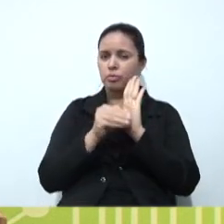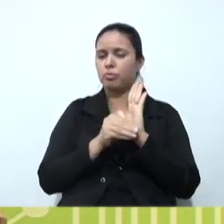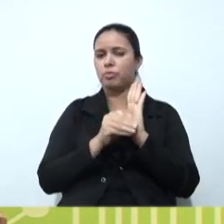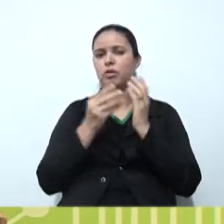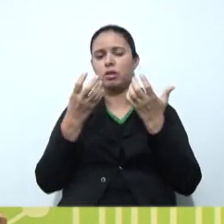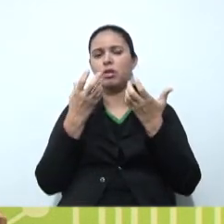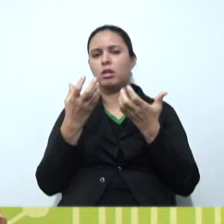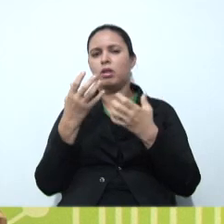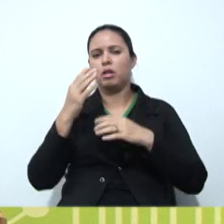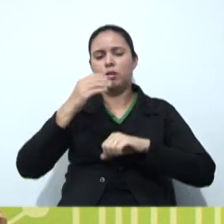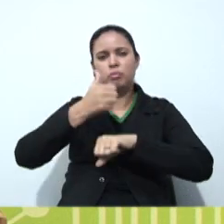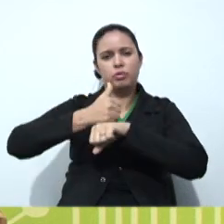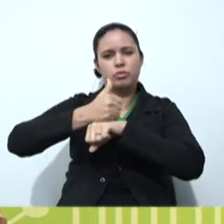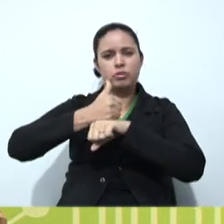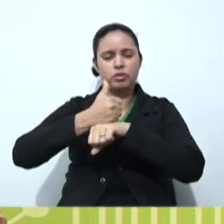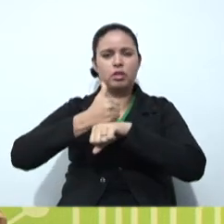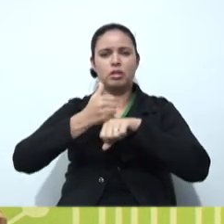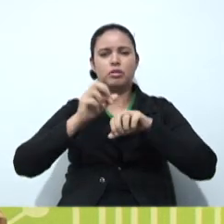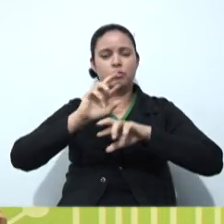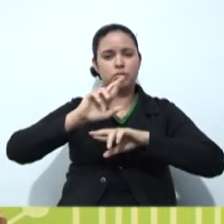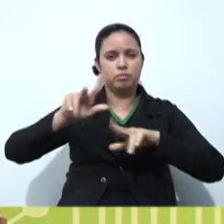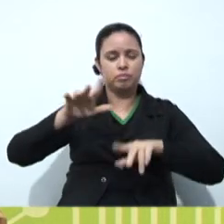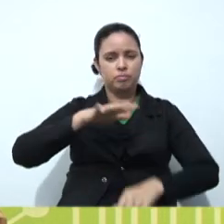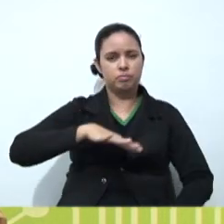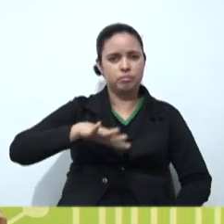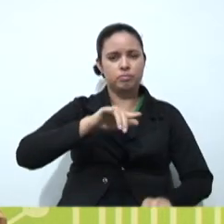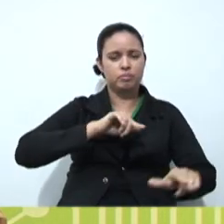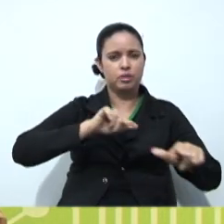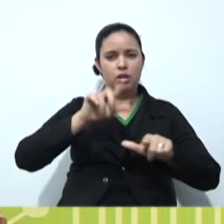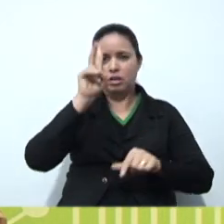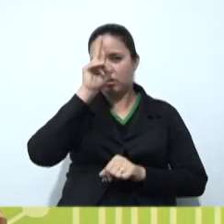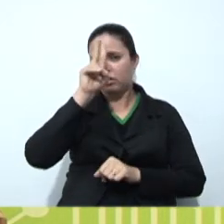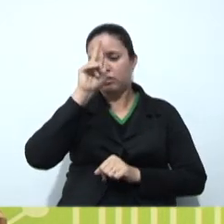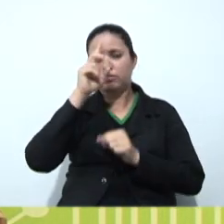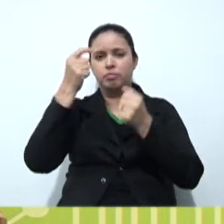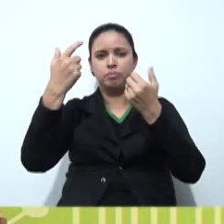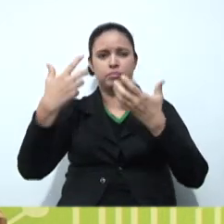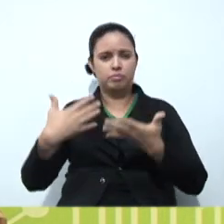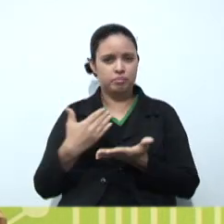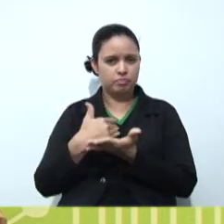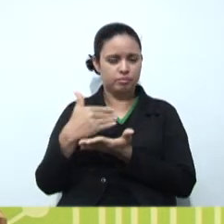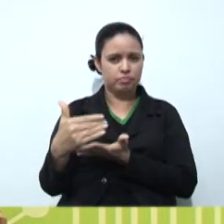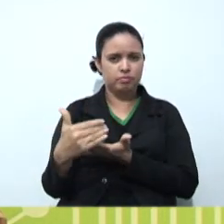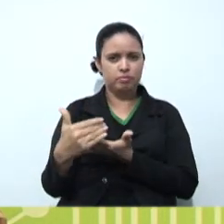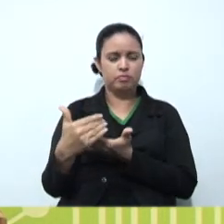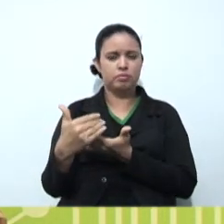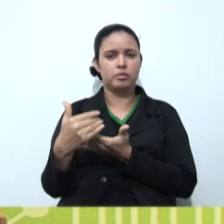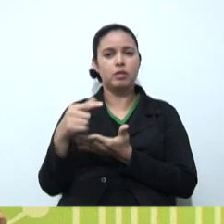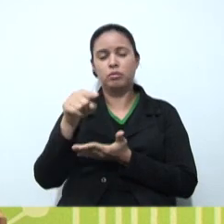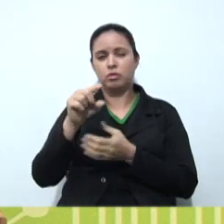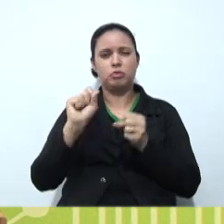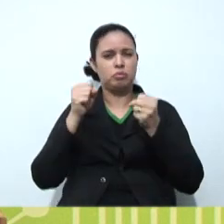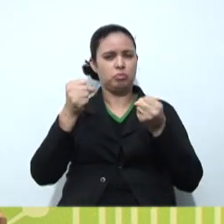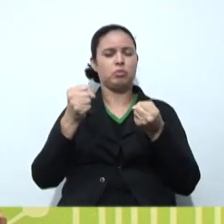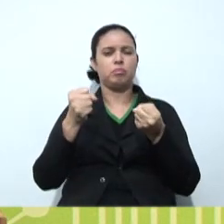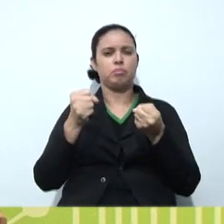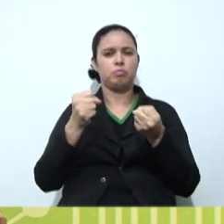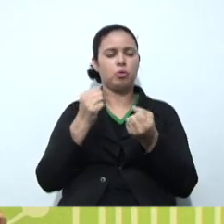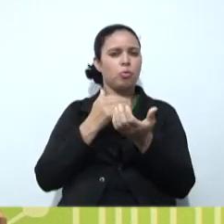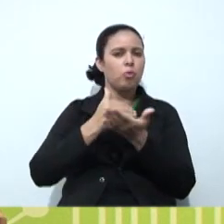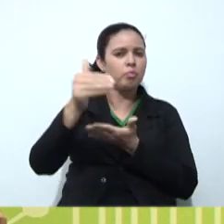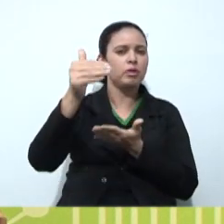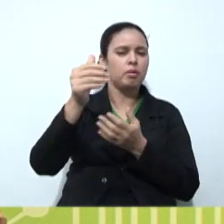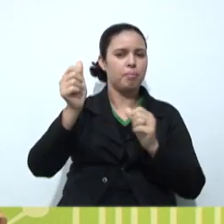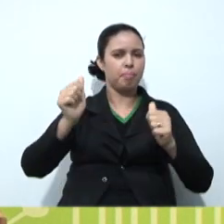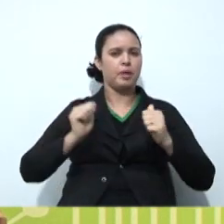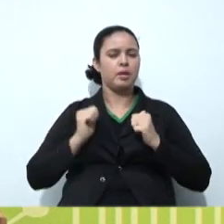ser profissionais diferentes no mercado de trabalho. Lembre daquilo que nós falamos no início da aula. Dê o primeiro passo. Comece, não